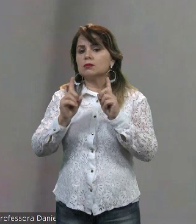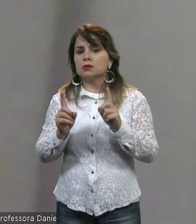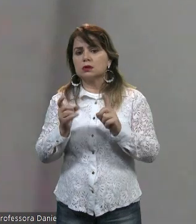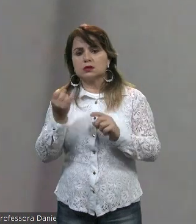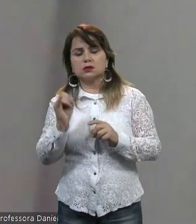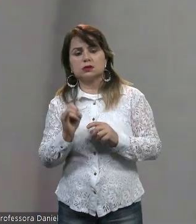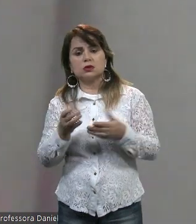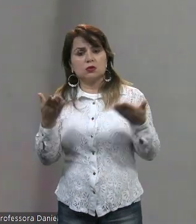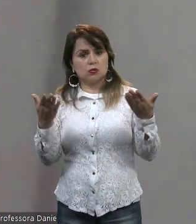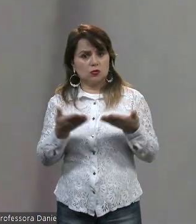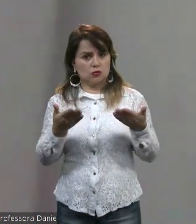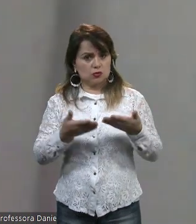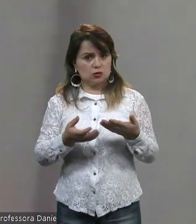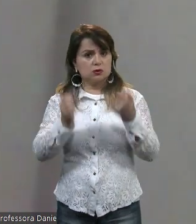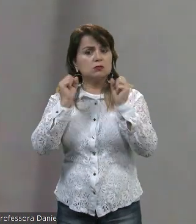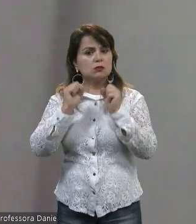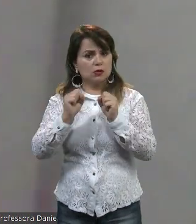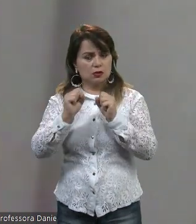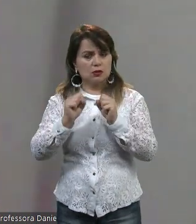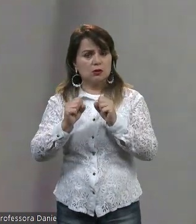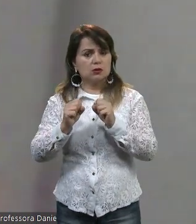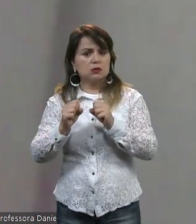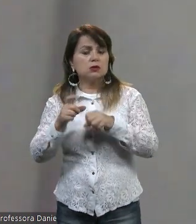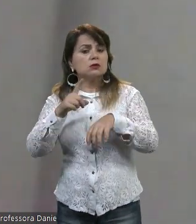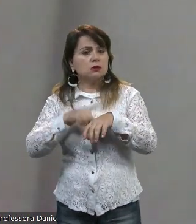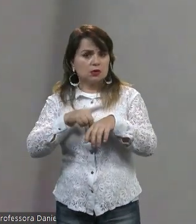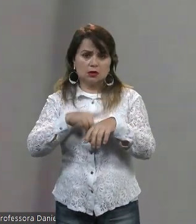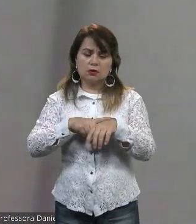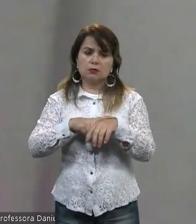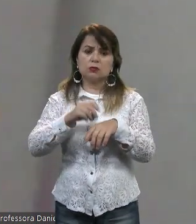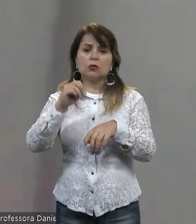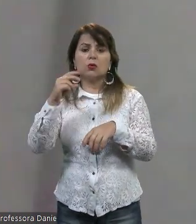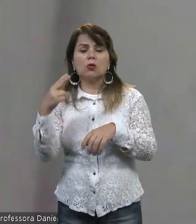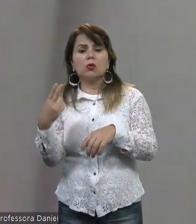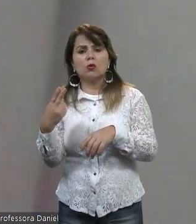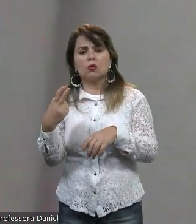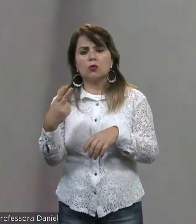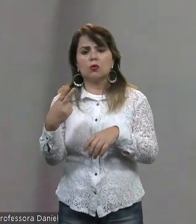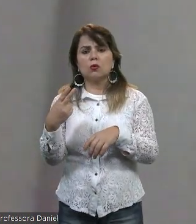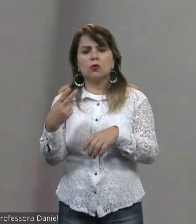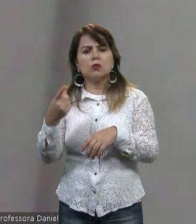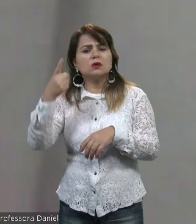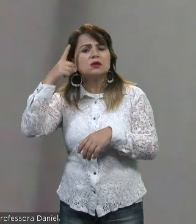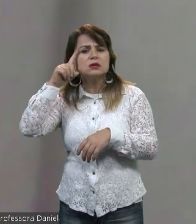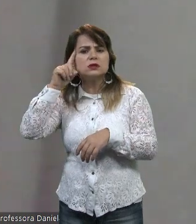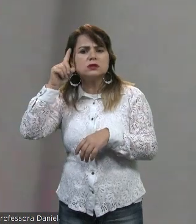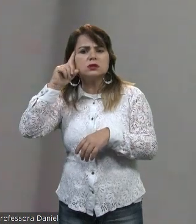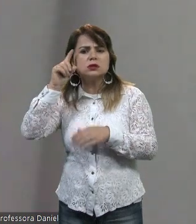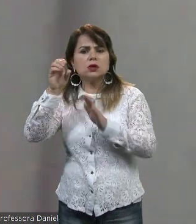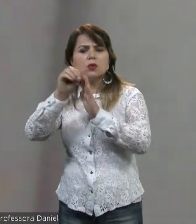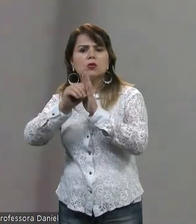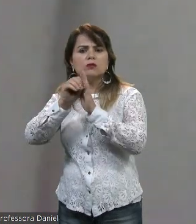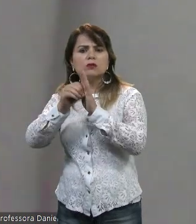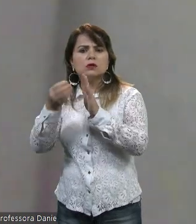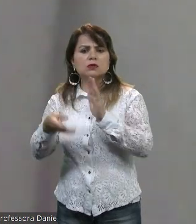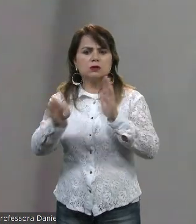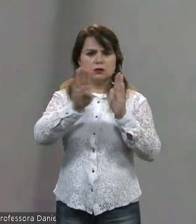esse tempo, se pode ser dito hoje, e quando que chegou, presidente, também para o senhor responder, quando chegou esse ofício